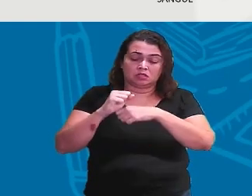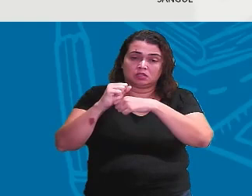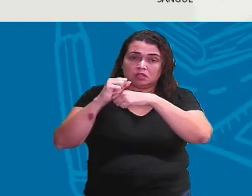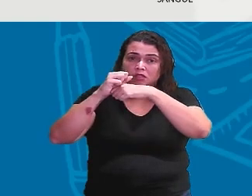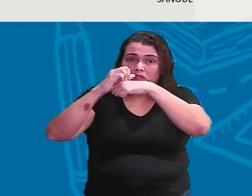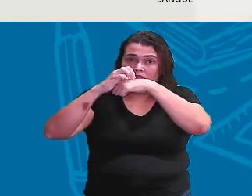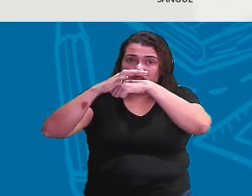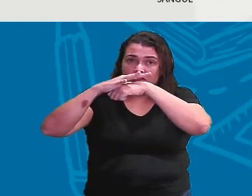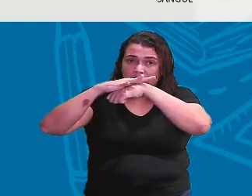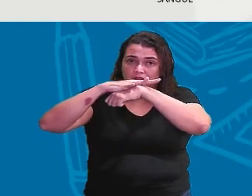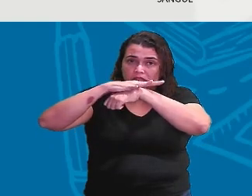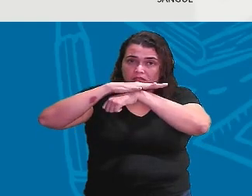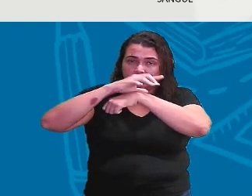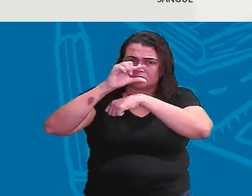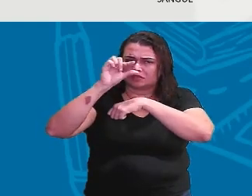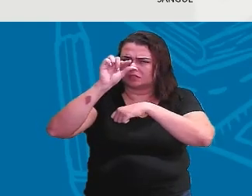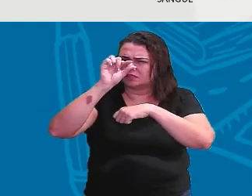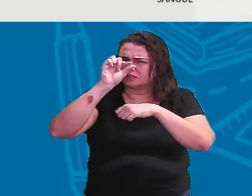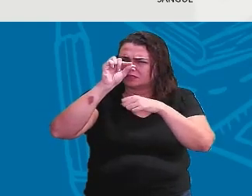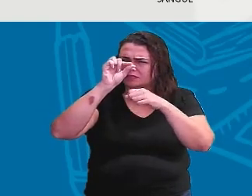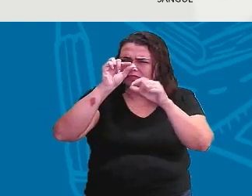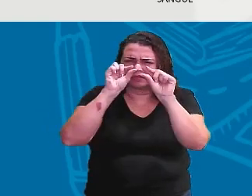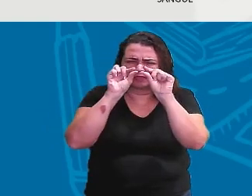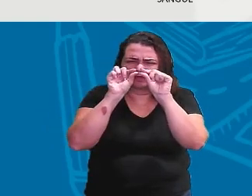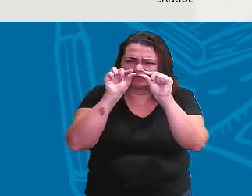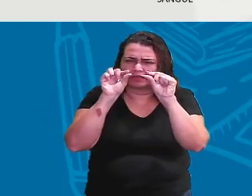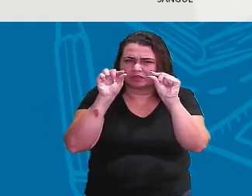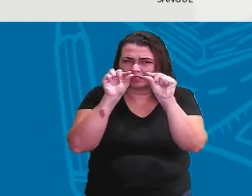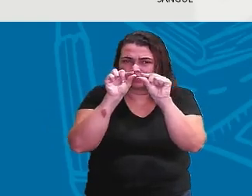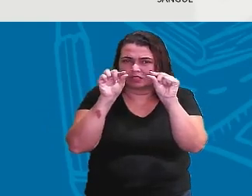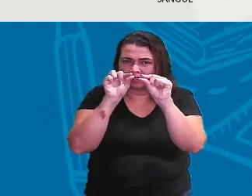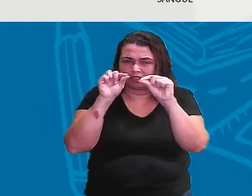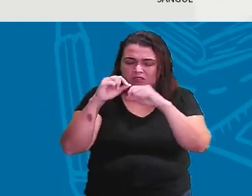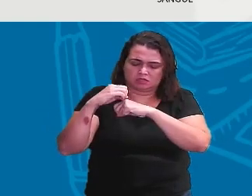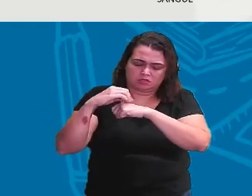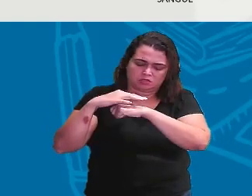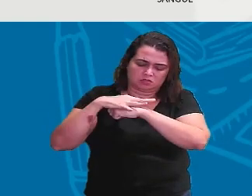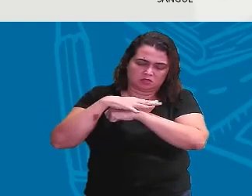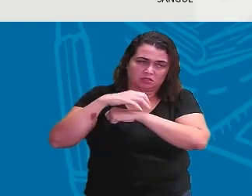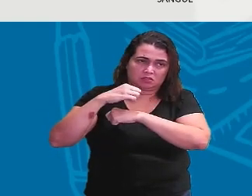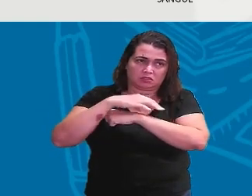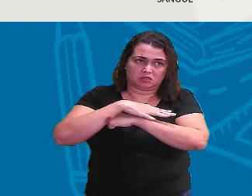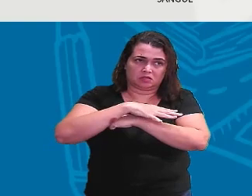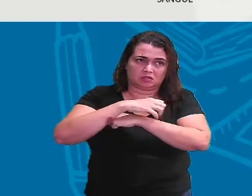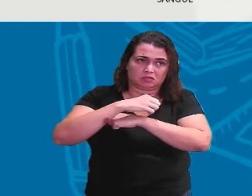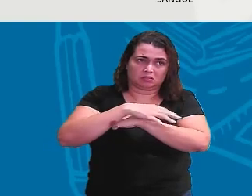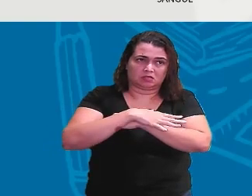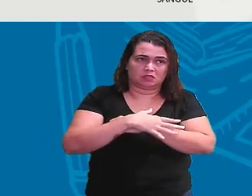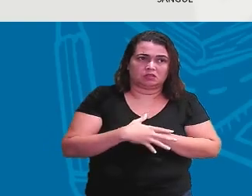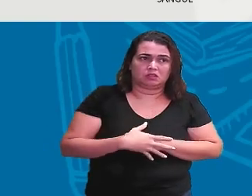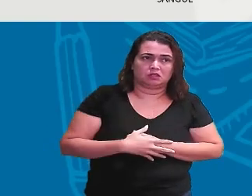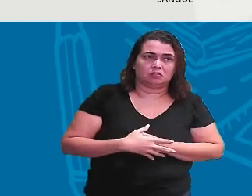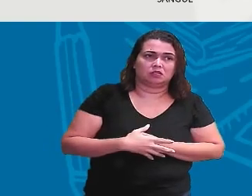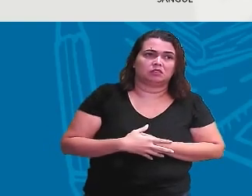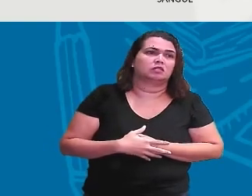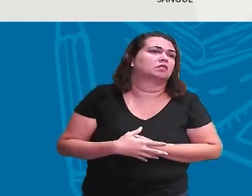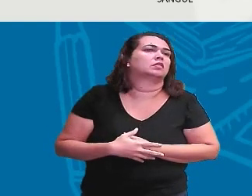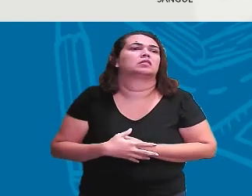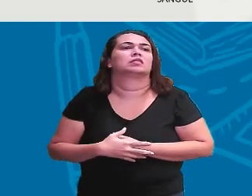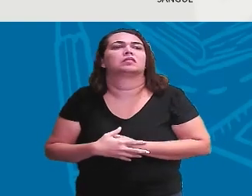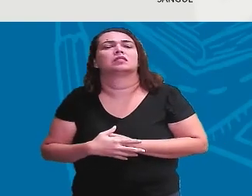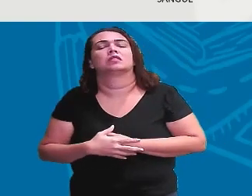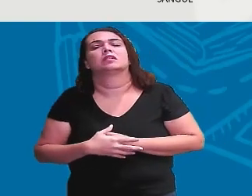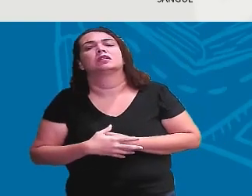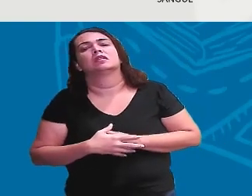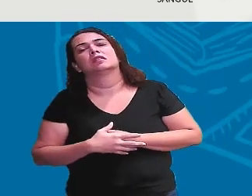os vasos sanguíneos, são aqueles os mais fininhos, né? São aqueles que estão lá nas terminações dos nossos tecidos, tá certo? Dos